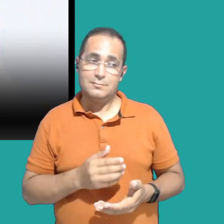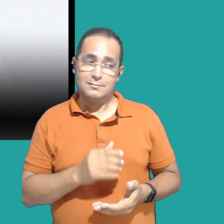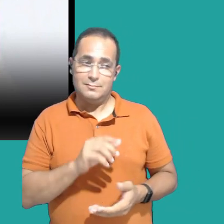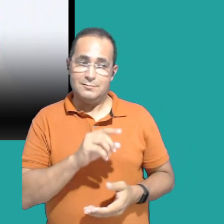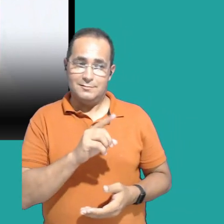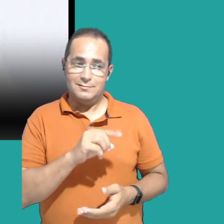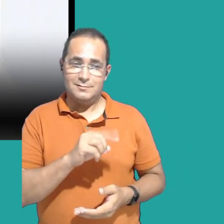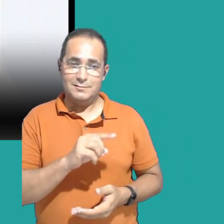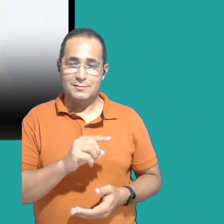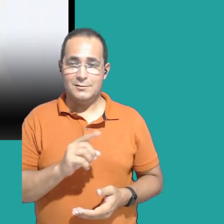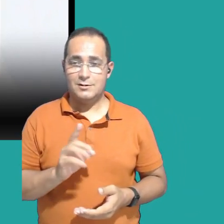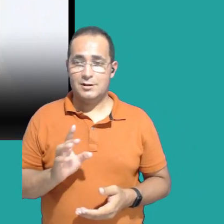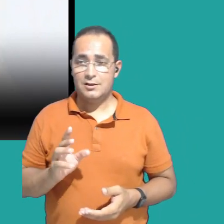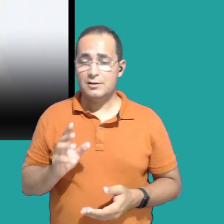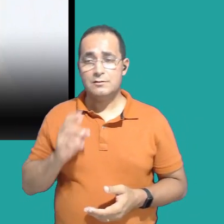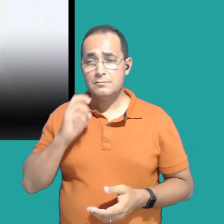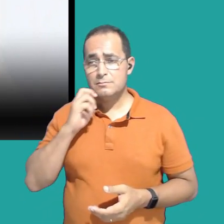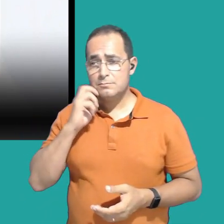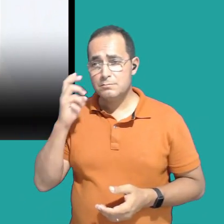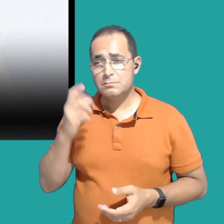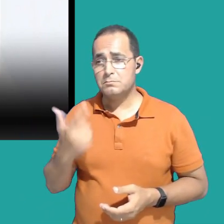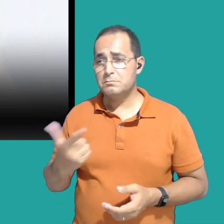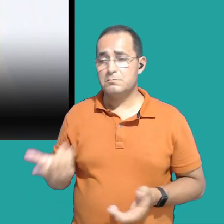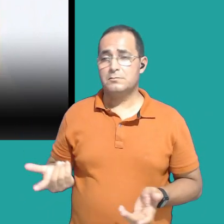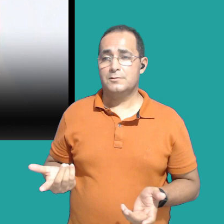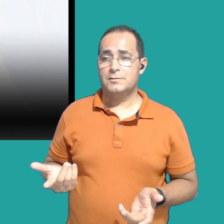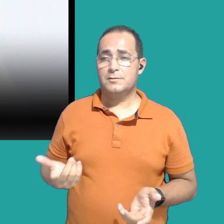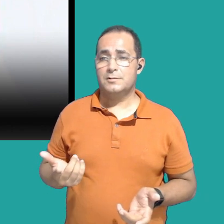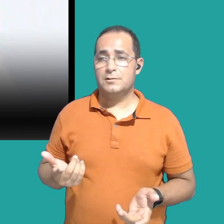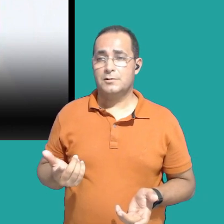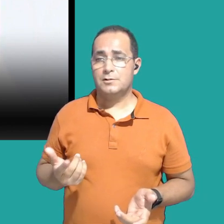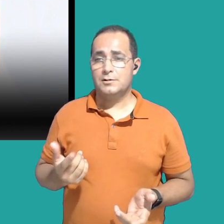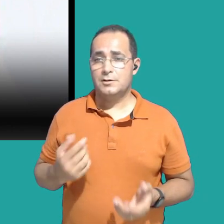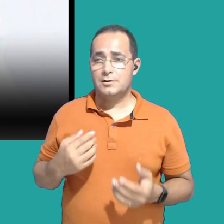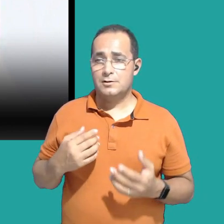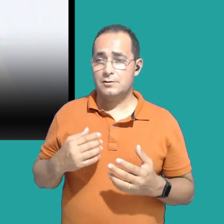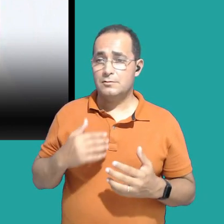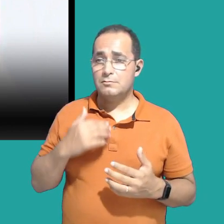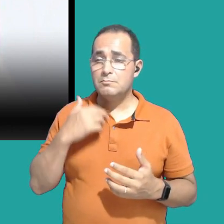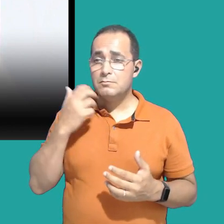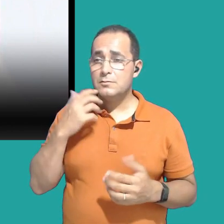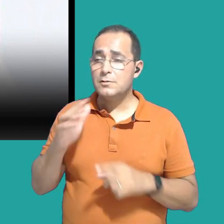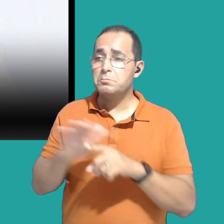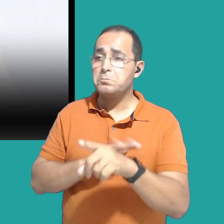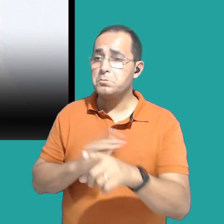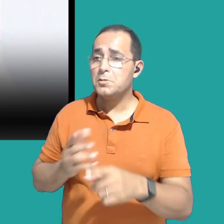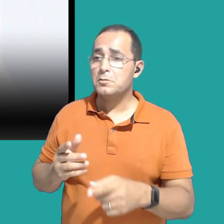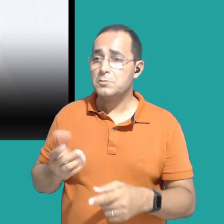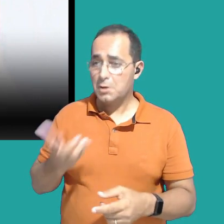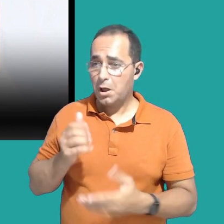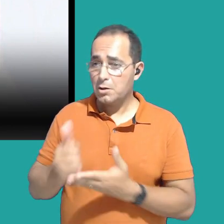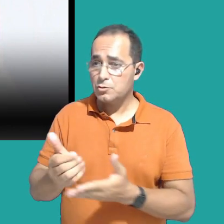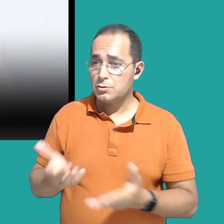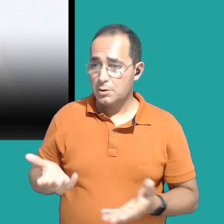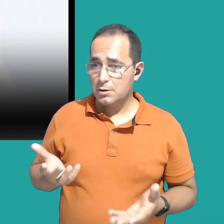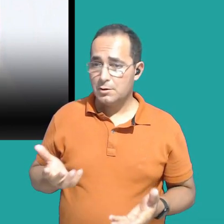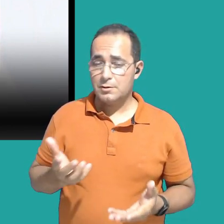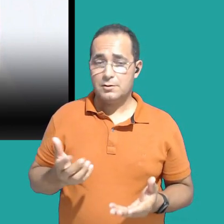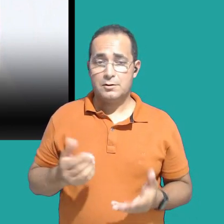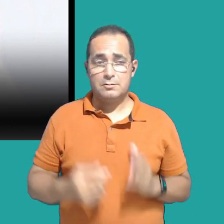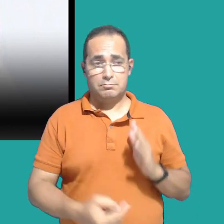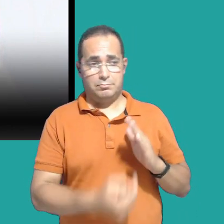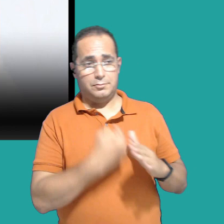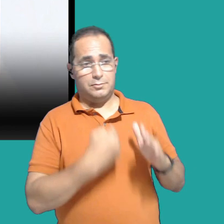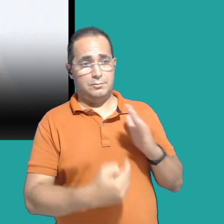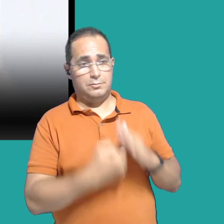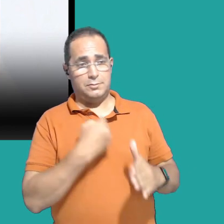maior de quebrar essa barreira, sabe? Do constrangimento, da vergonha, de chegar e perguntar se você está precisando de